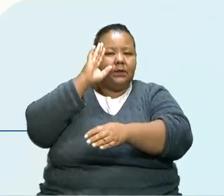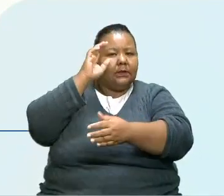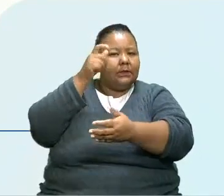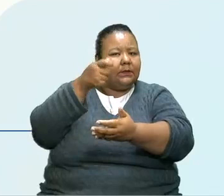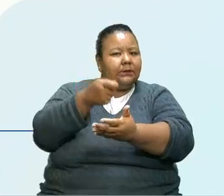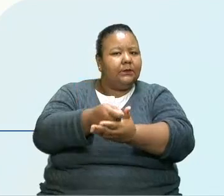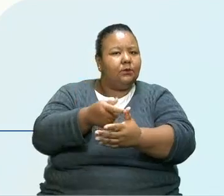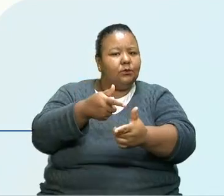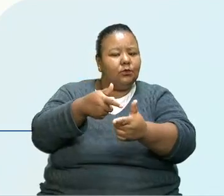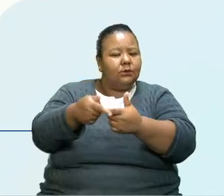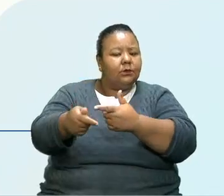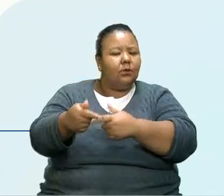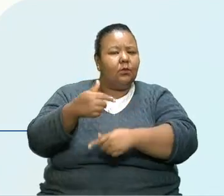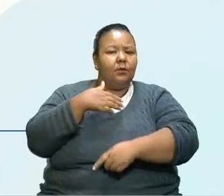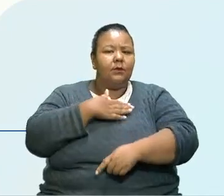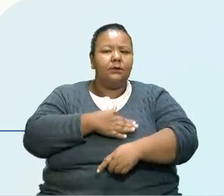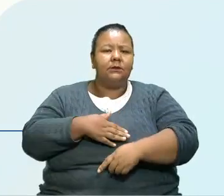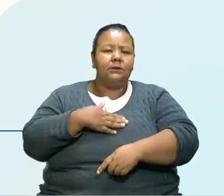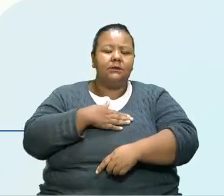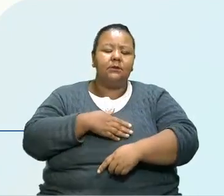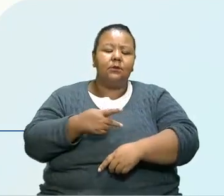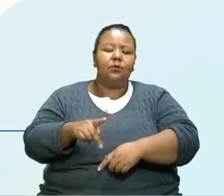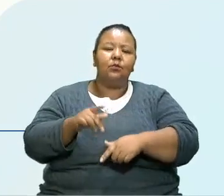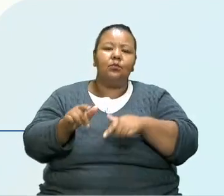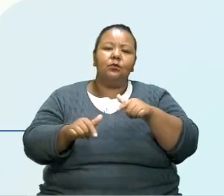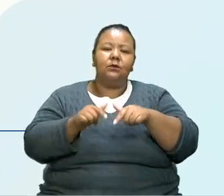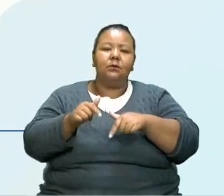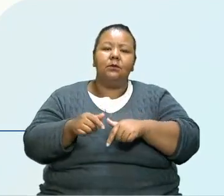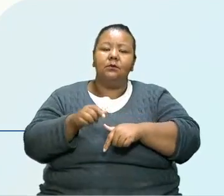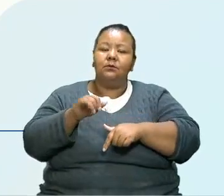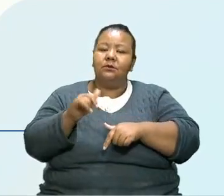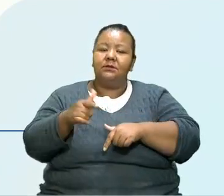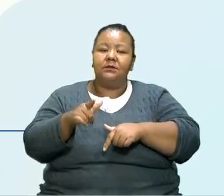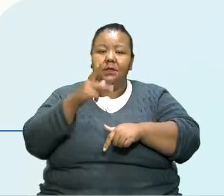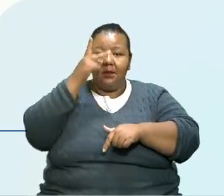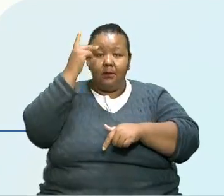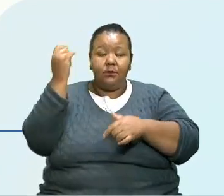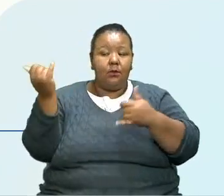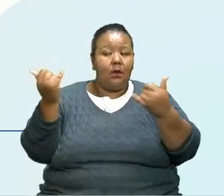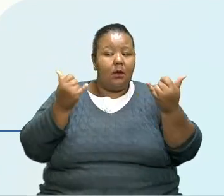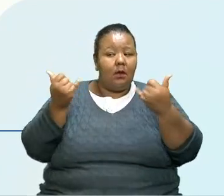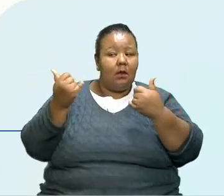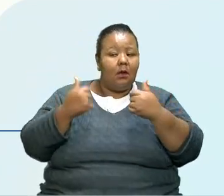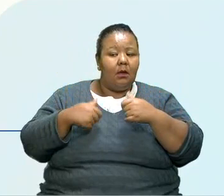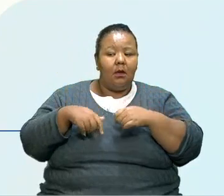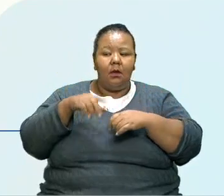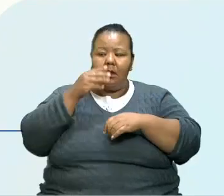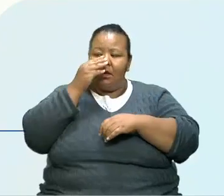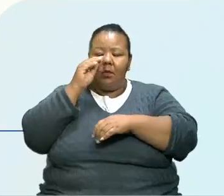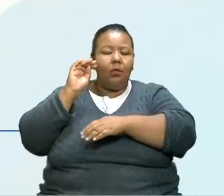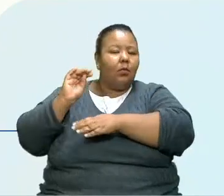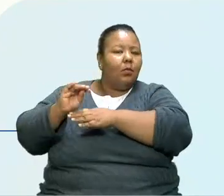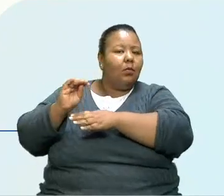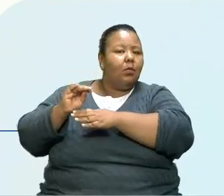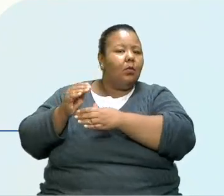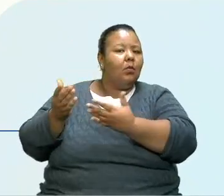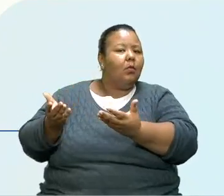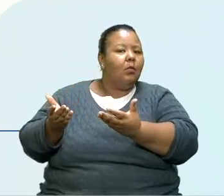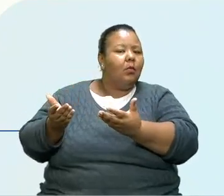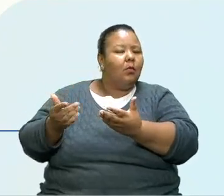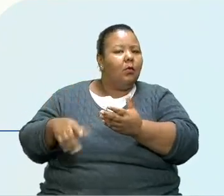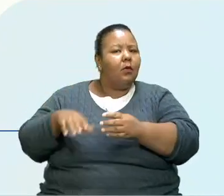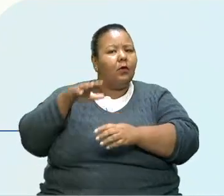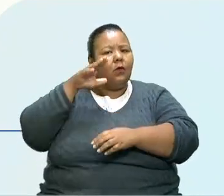soluções e também a satisfação e motivação no trabalho sem ouvir os funcionários, sem ouvir os clientes, os